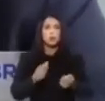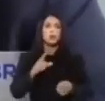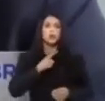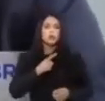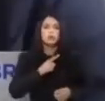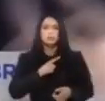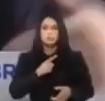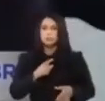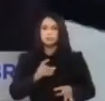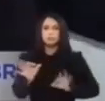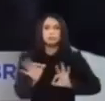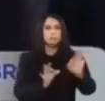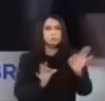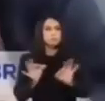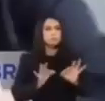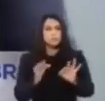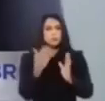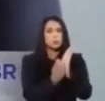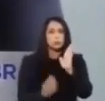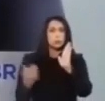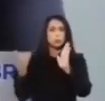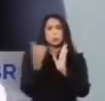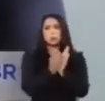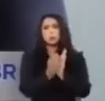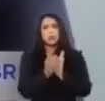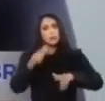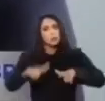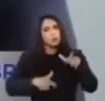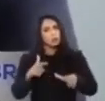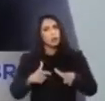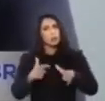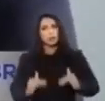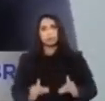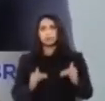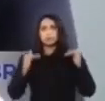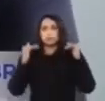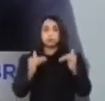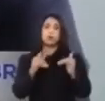upsides previstos, isso vai alavancar meu resultado. Então, nós temos portfólio.